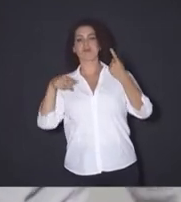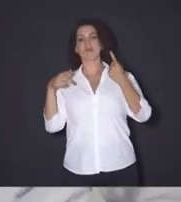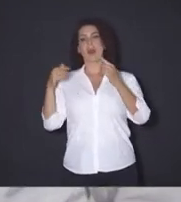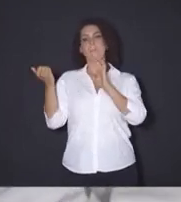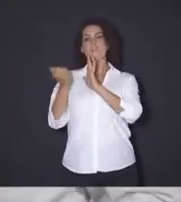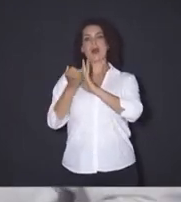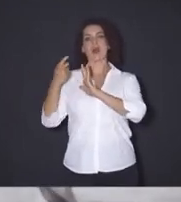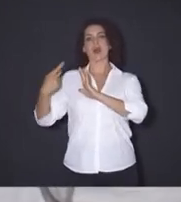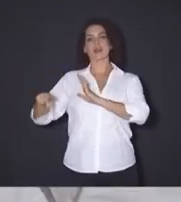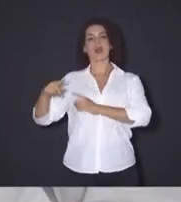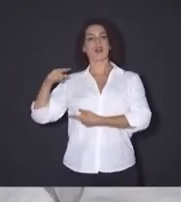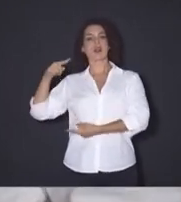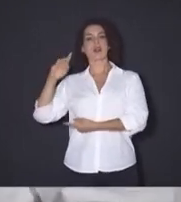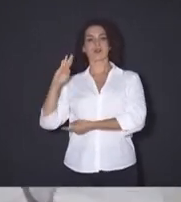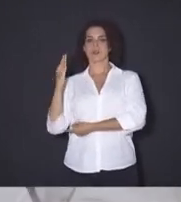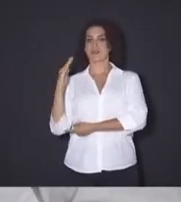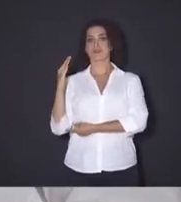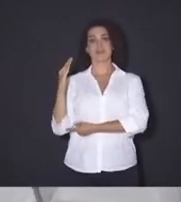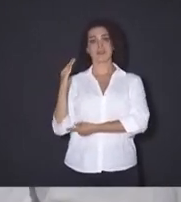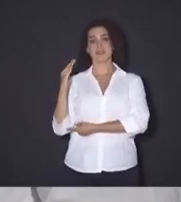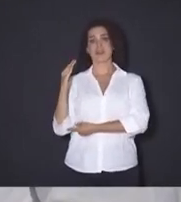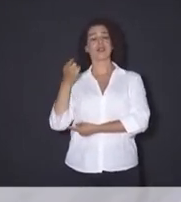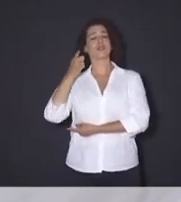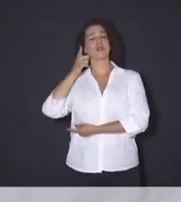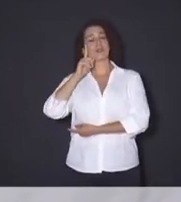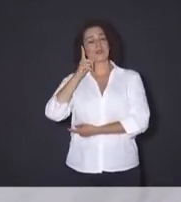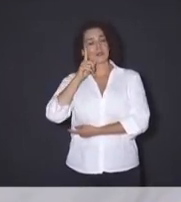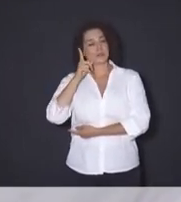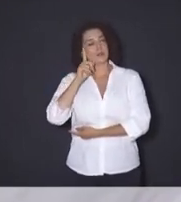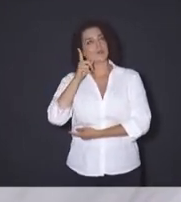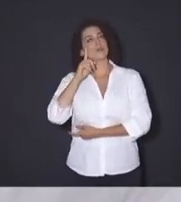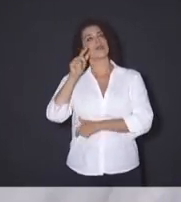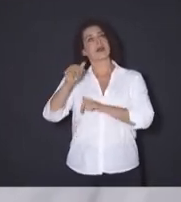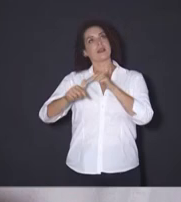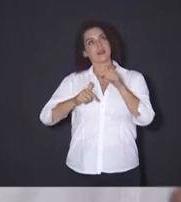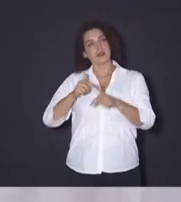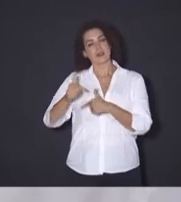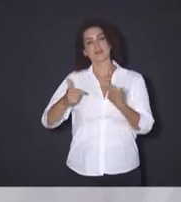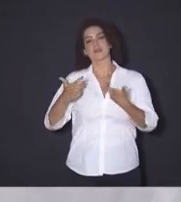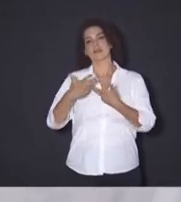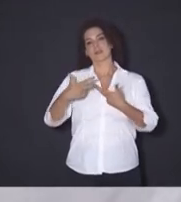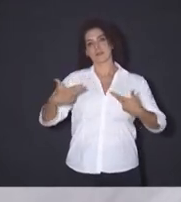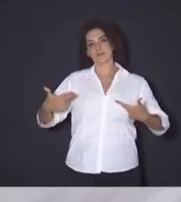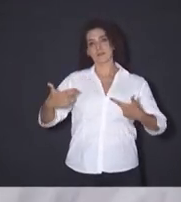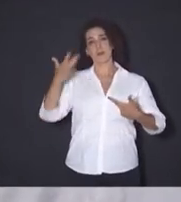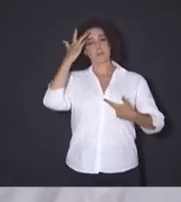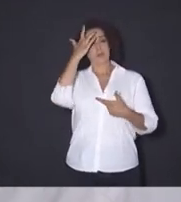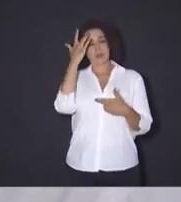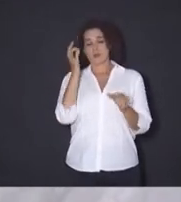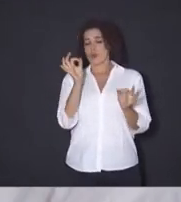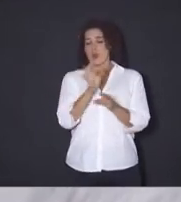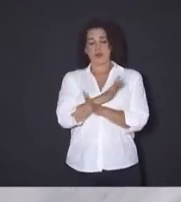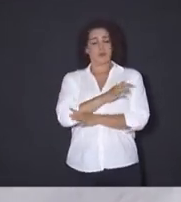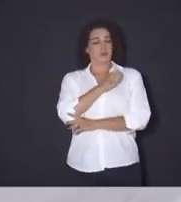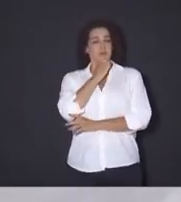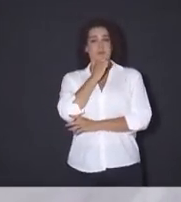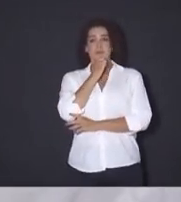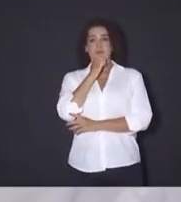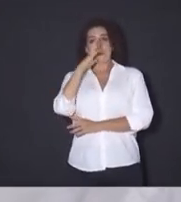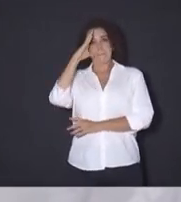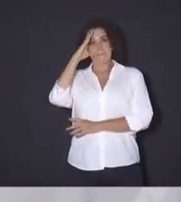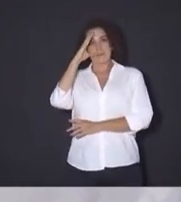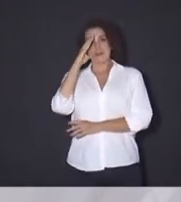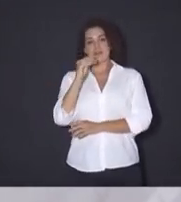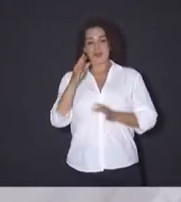ea gente lida com isso o tempo inteiro né de pessoas despreparadas para entender os tecidos